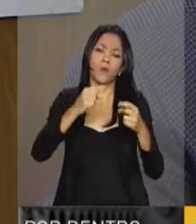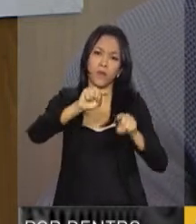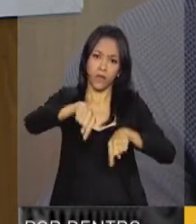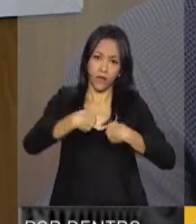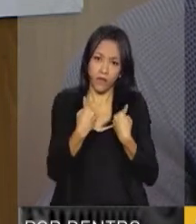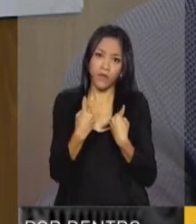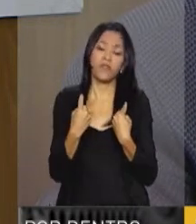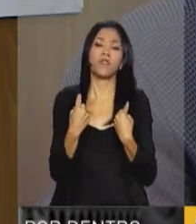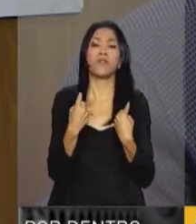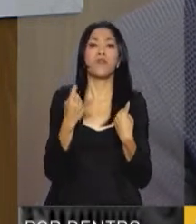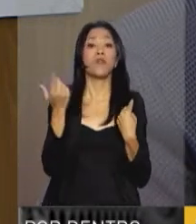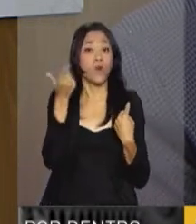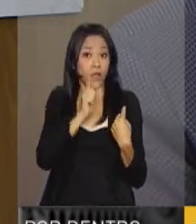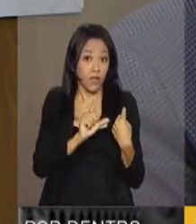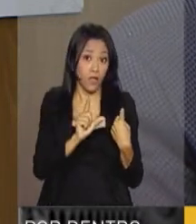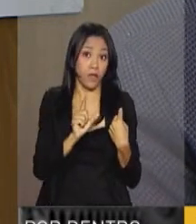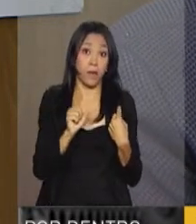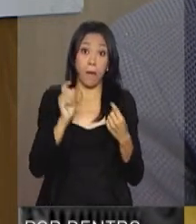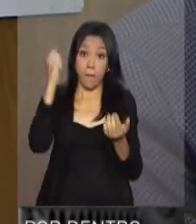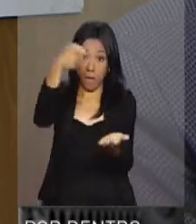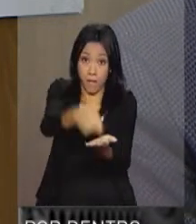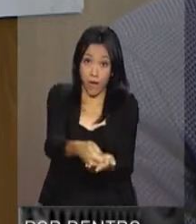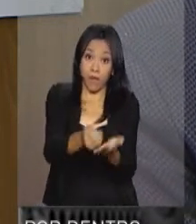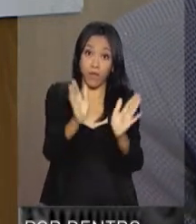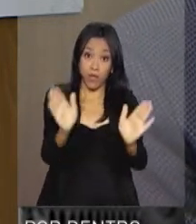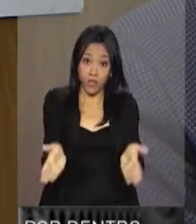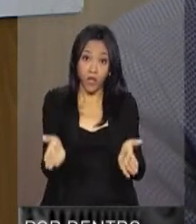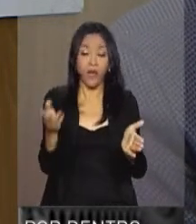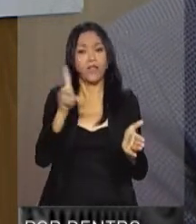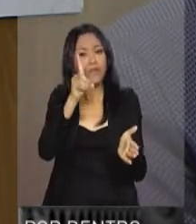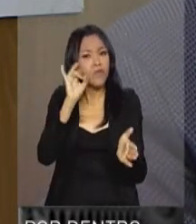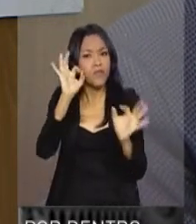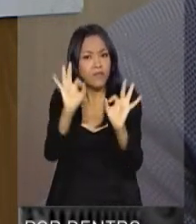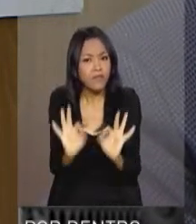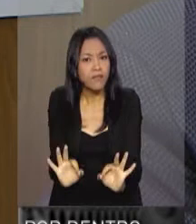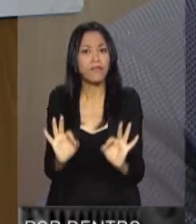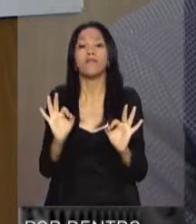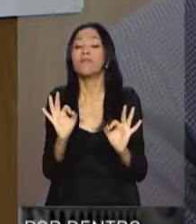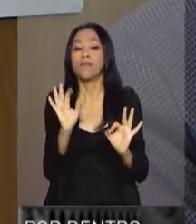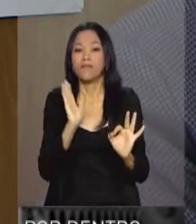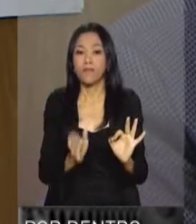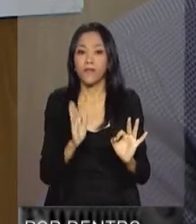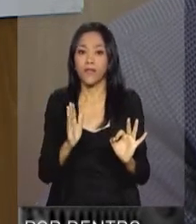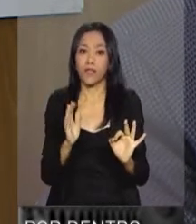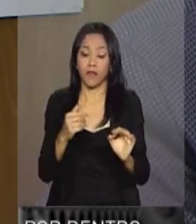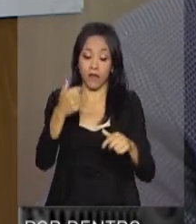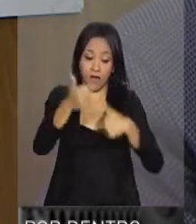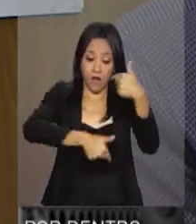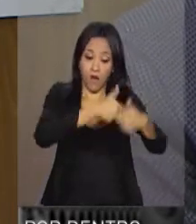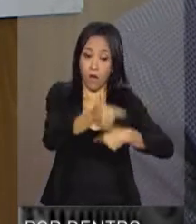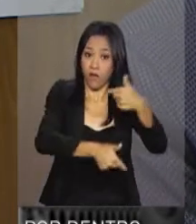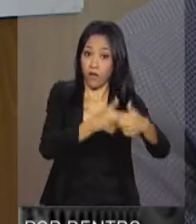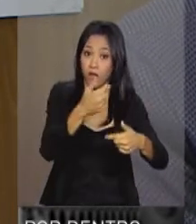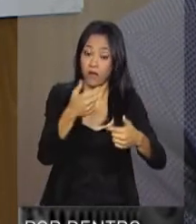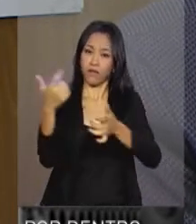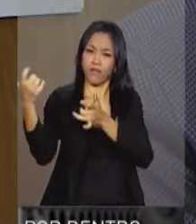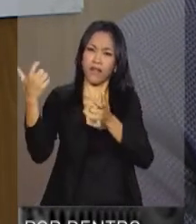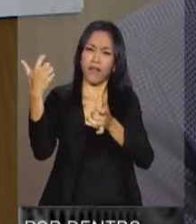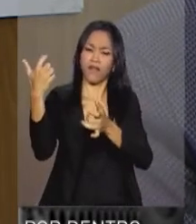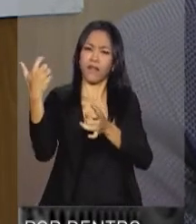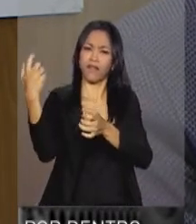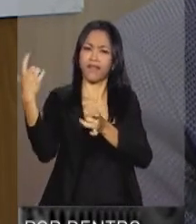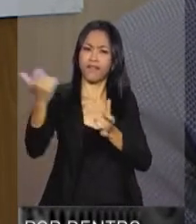dificuldades foram vencidas pagamentos foram colocados em dia do programa minha casa minha vida ou obras foram retomadas que estavam